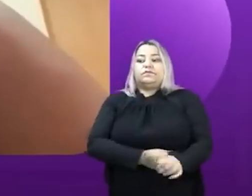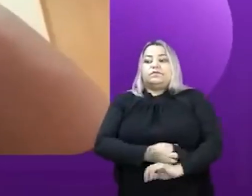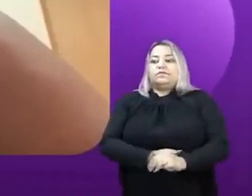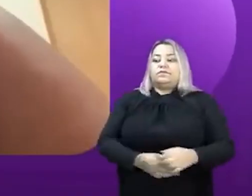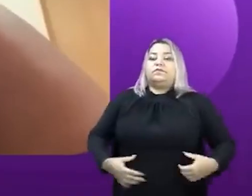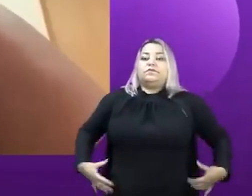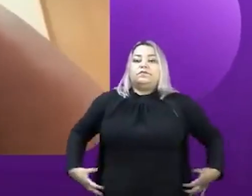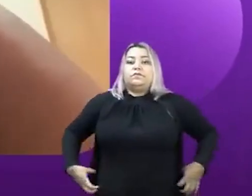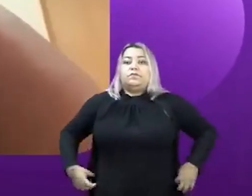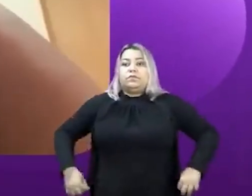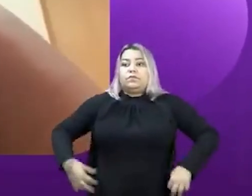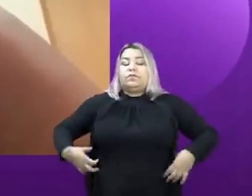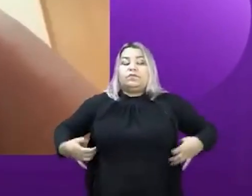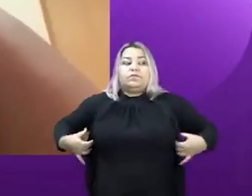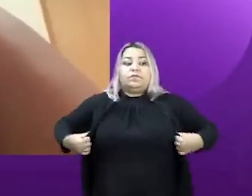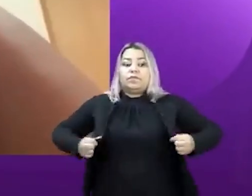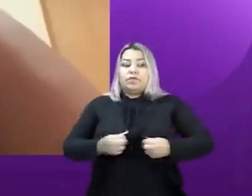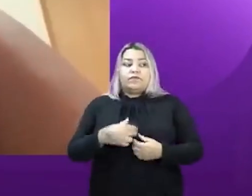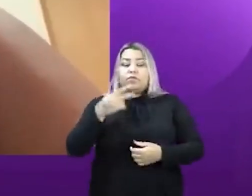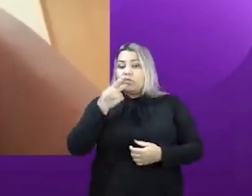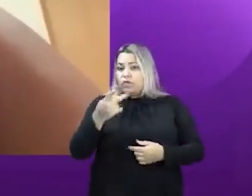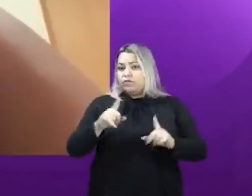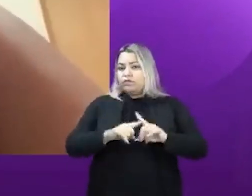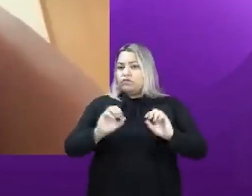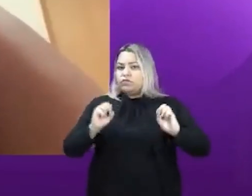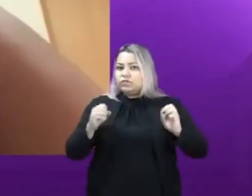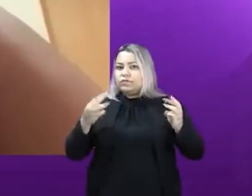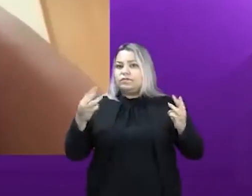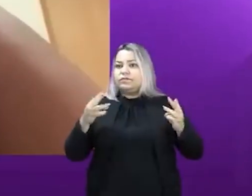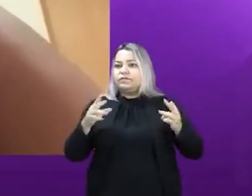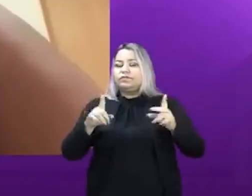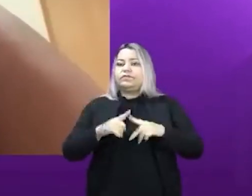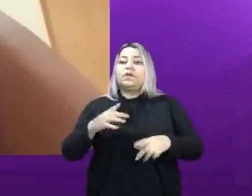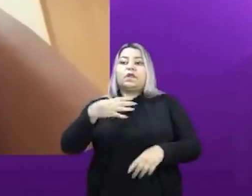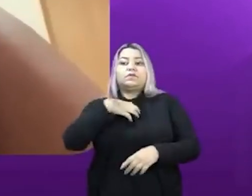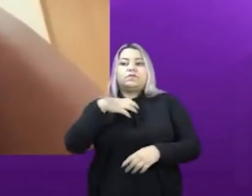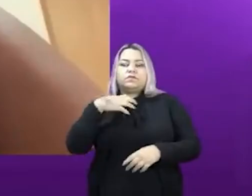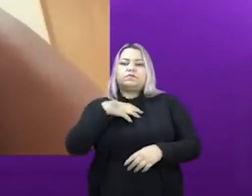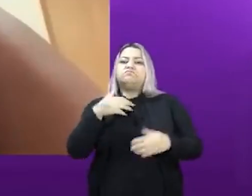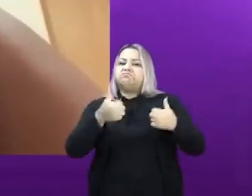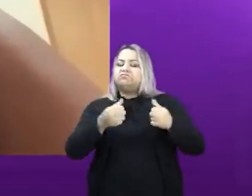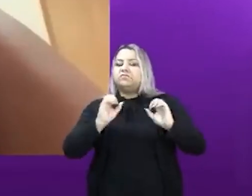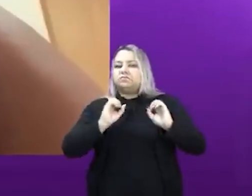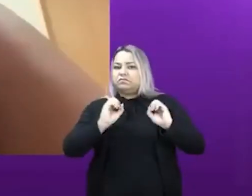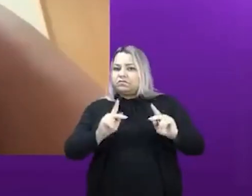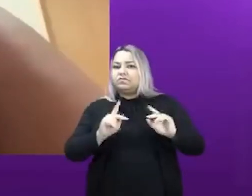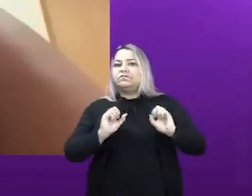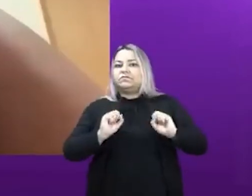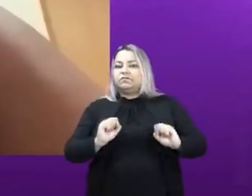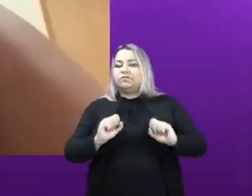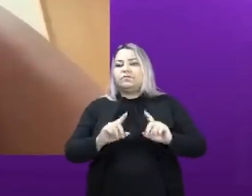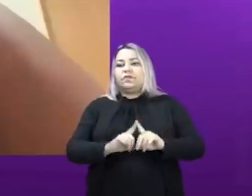e falei para ele, falei, vamos levar o meu festival aí para Salvador e tal, né? E aí ele falou, vamos, a gente passou